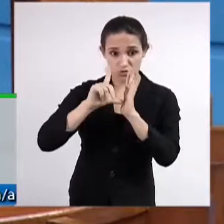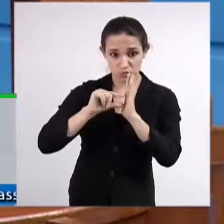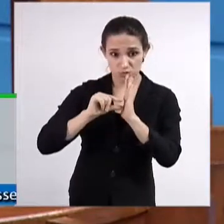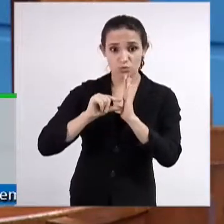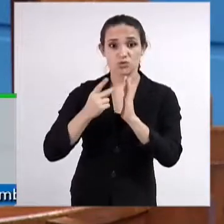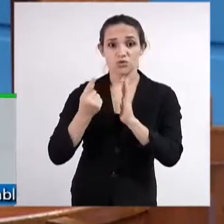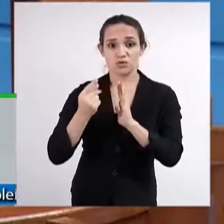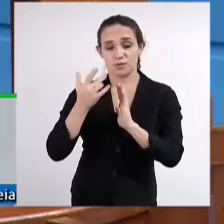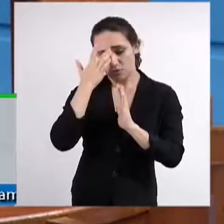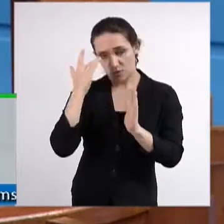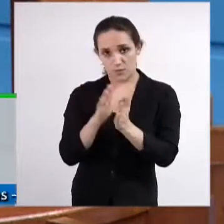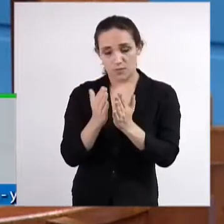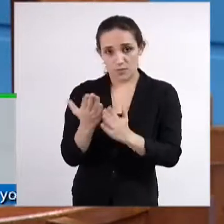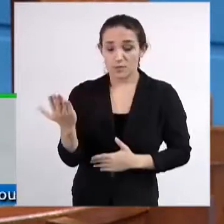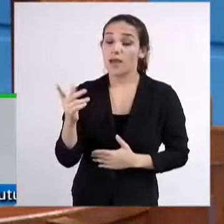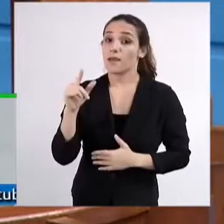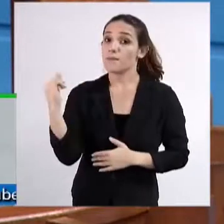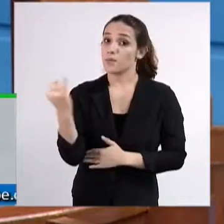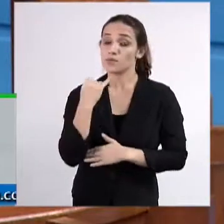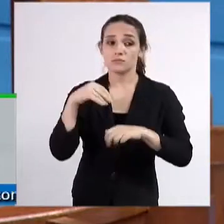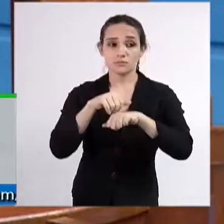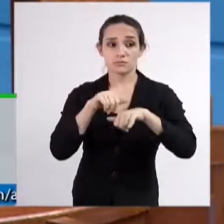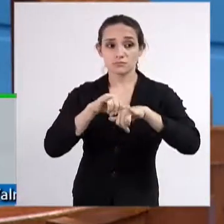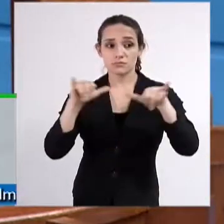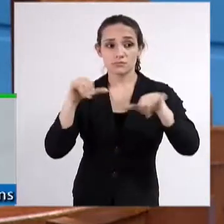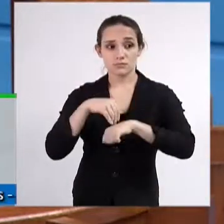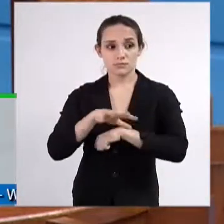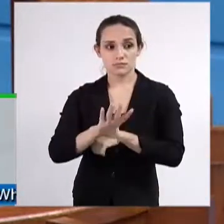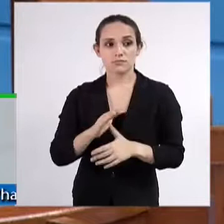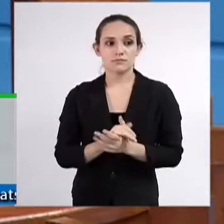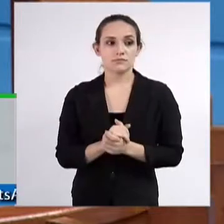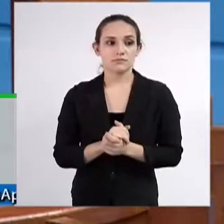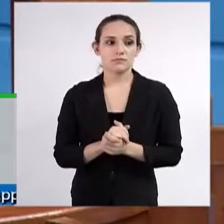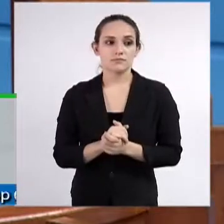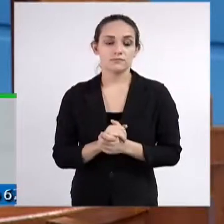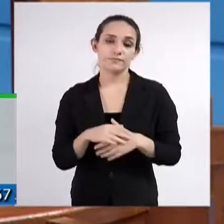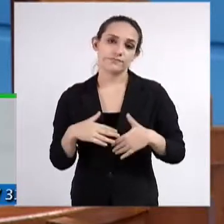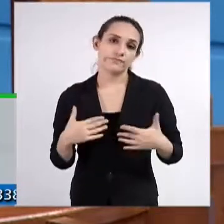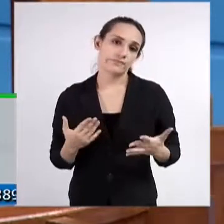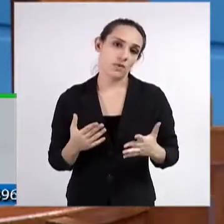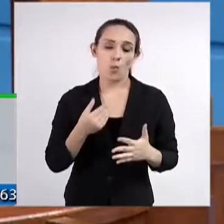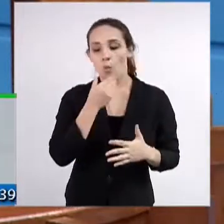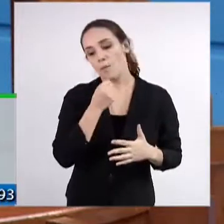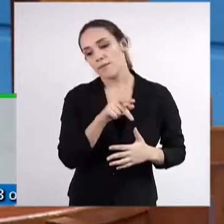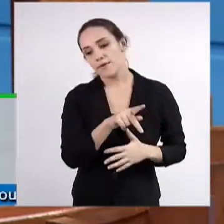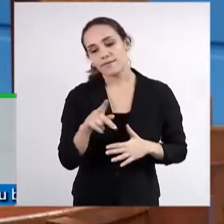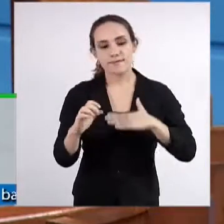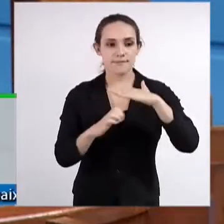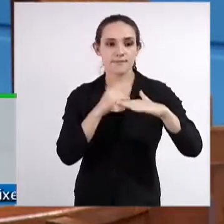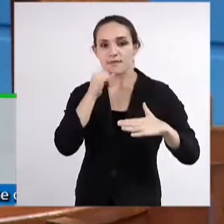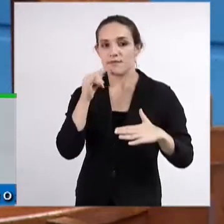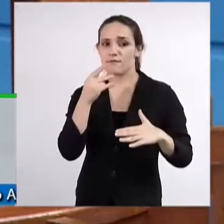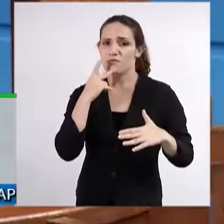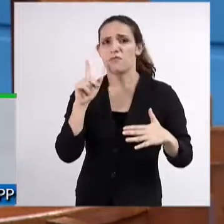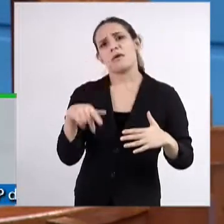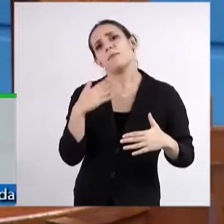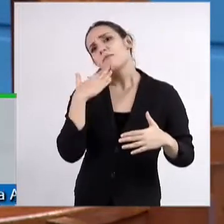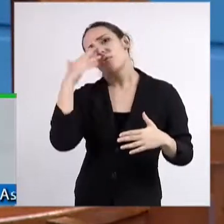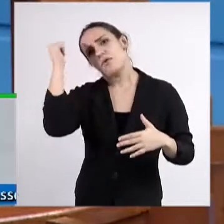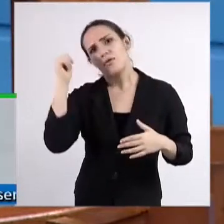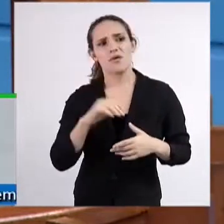divulgada. Apesar do presidente da Energisa dizer que o melhor dos mundos seria que todas as